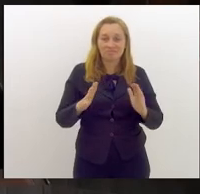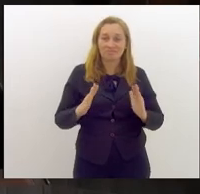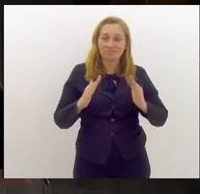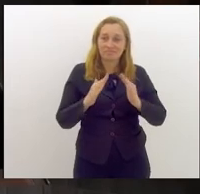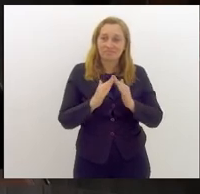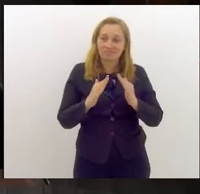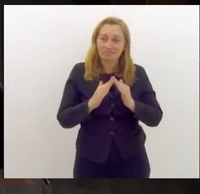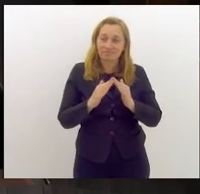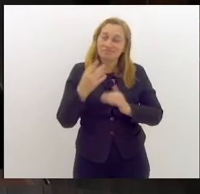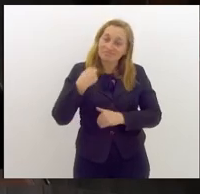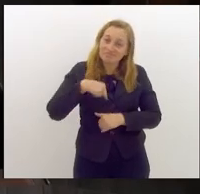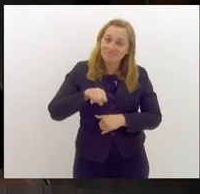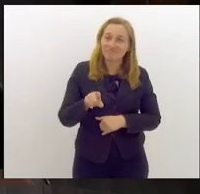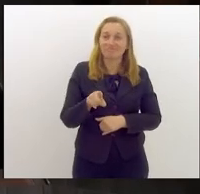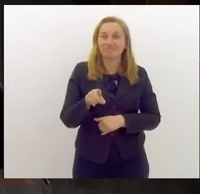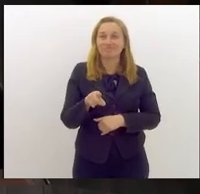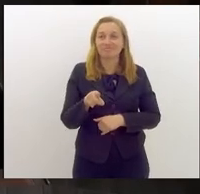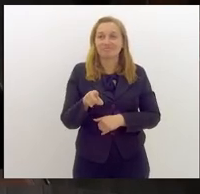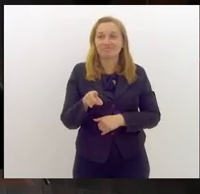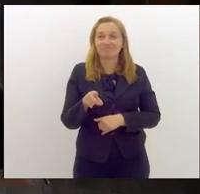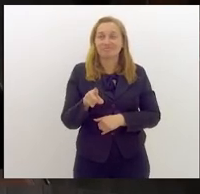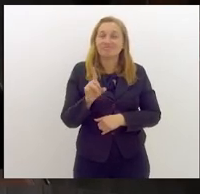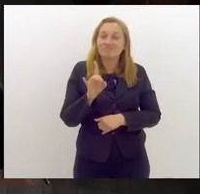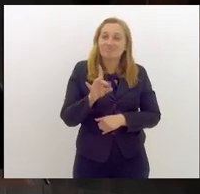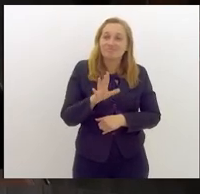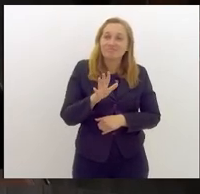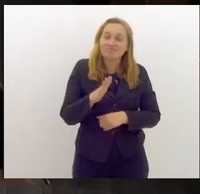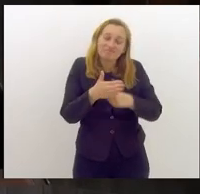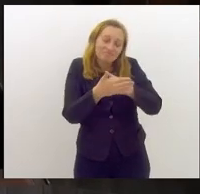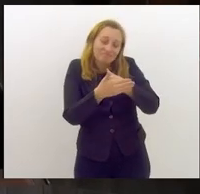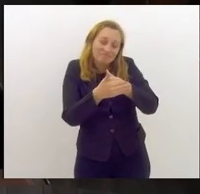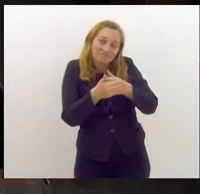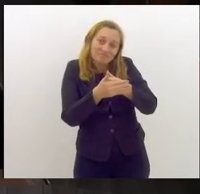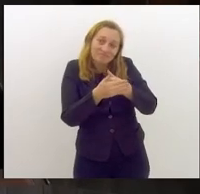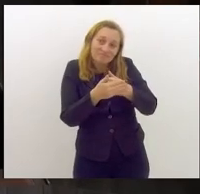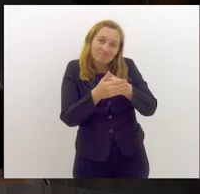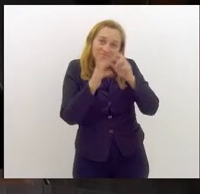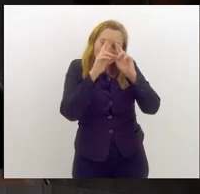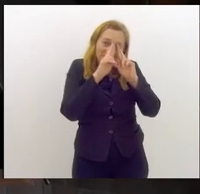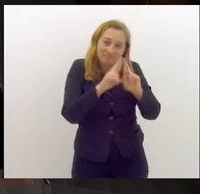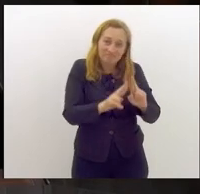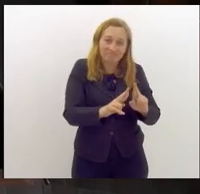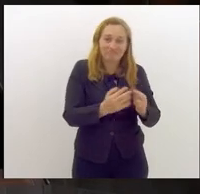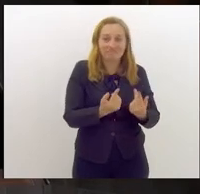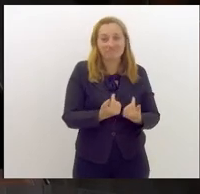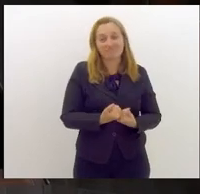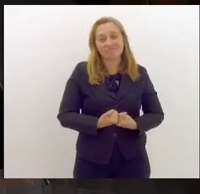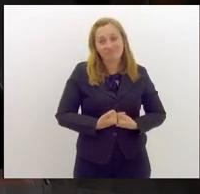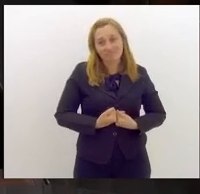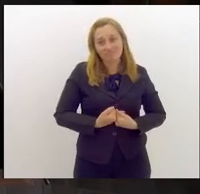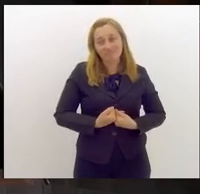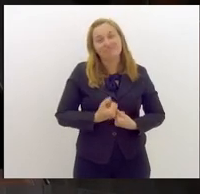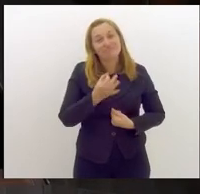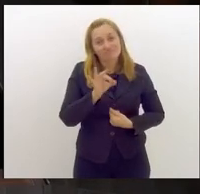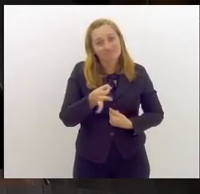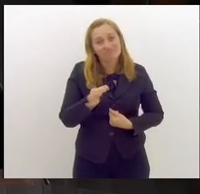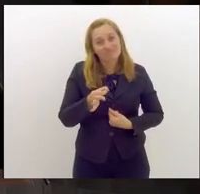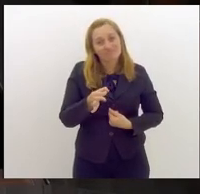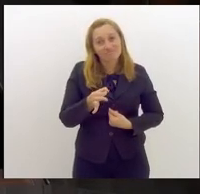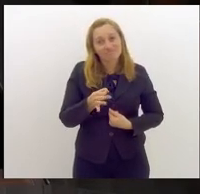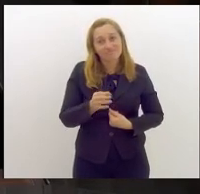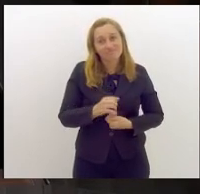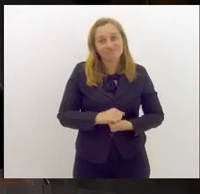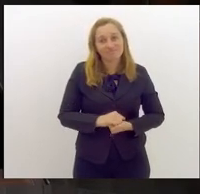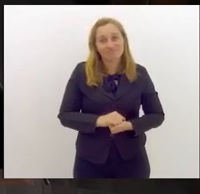que eu vou eu sou atendido com maior carinho com maior respeito e podem ter certeza